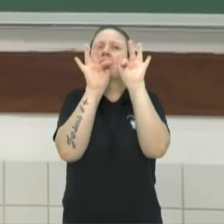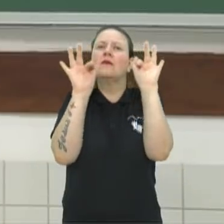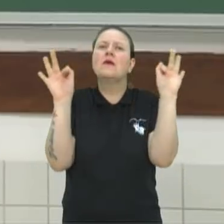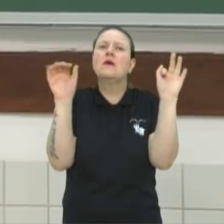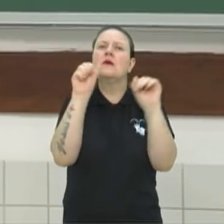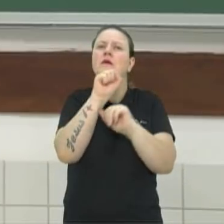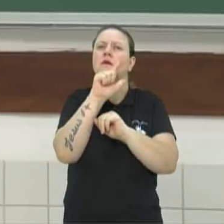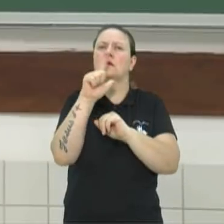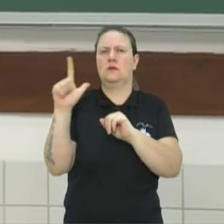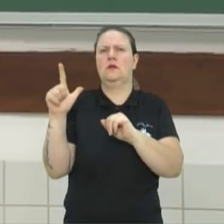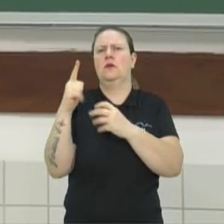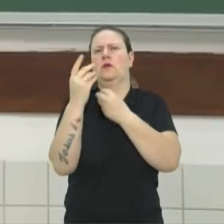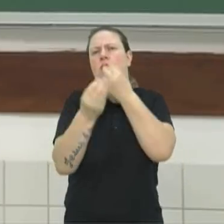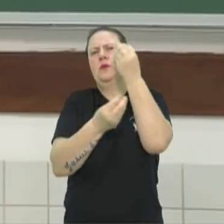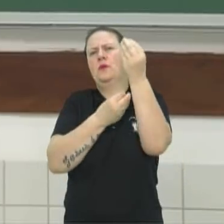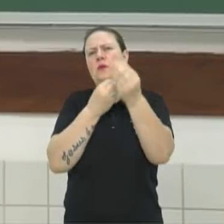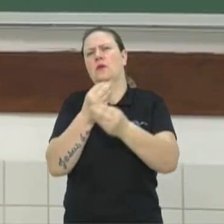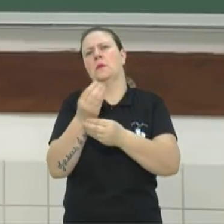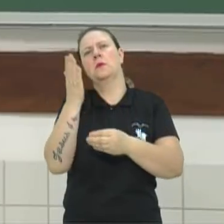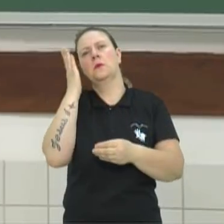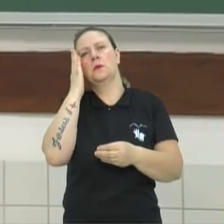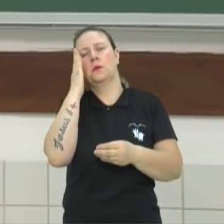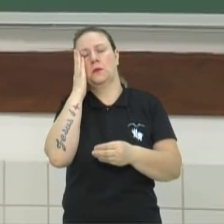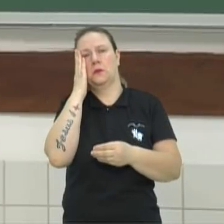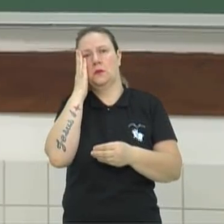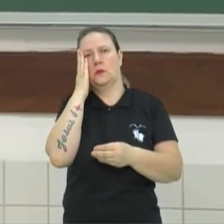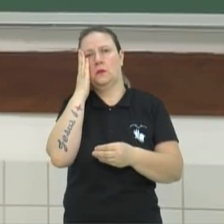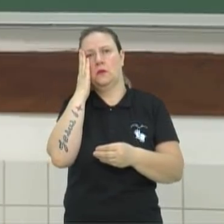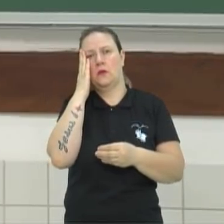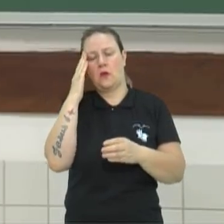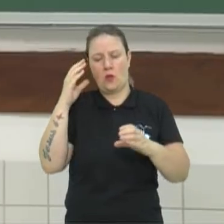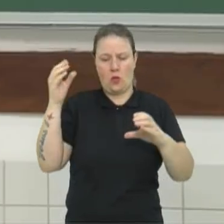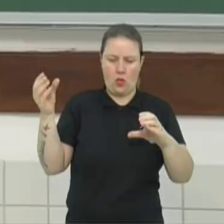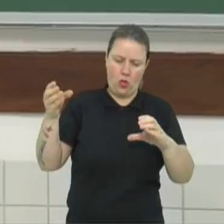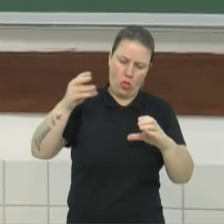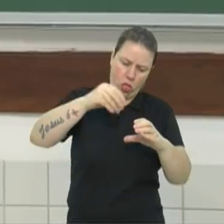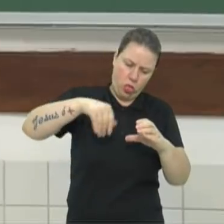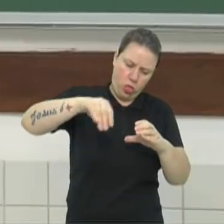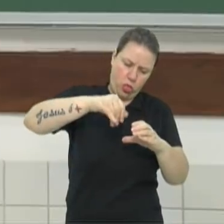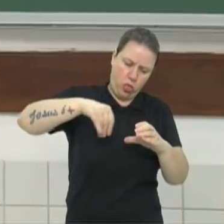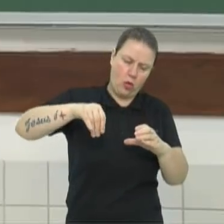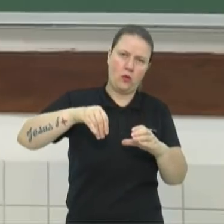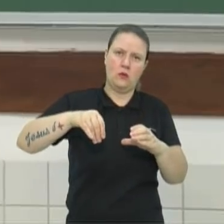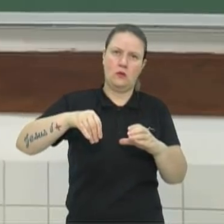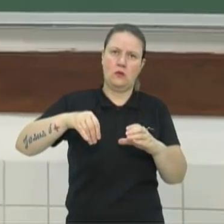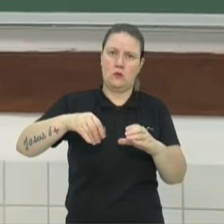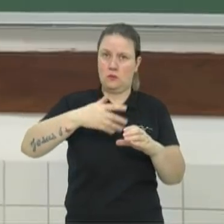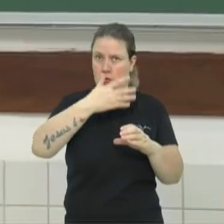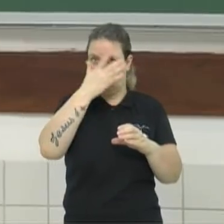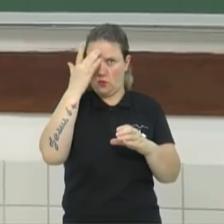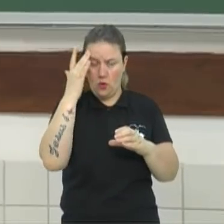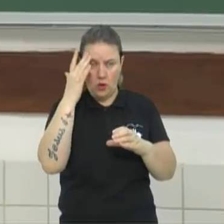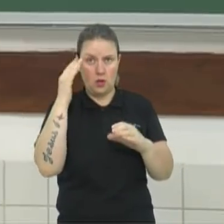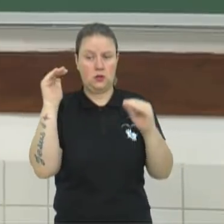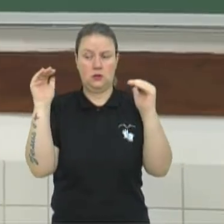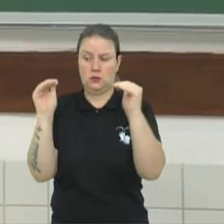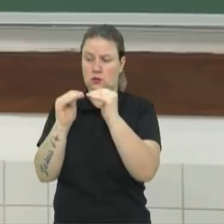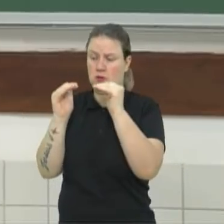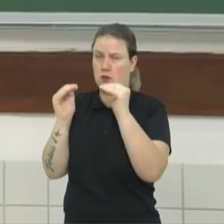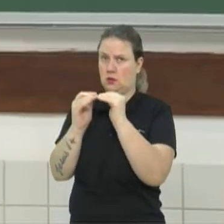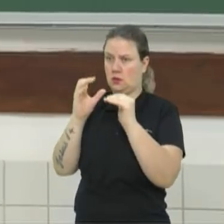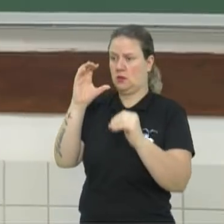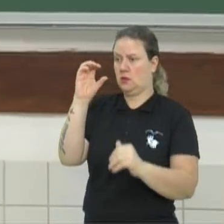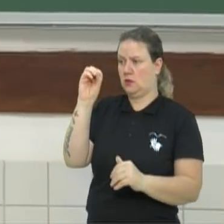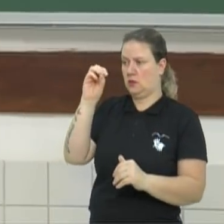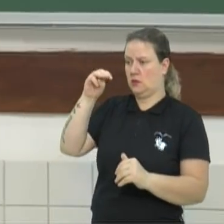sabem, pessoal, quanto sal colocar? Eles sabem porque alguém veio e disse antes, conforme a